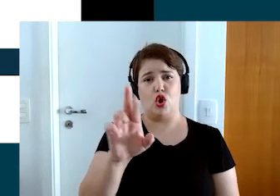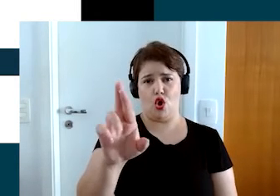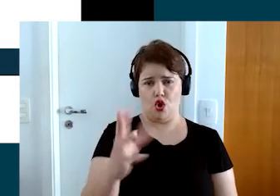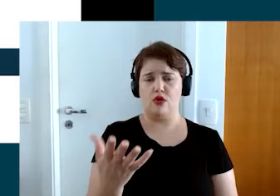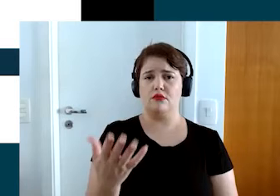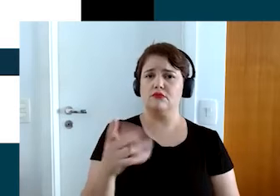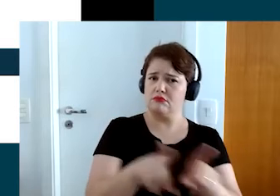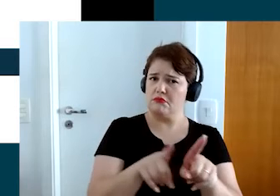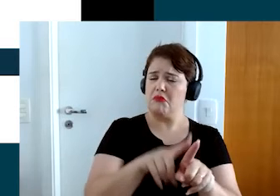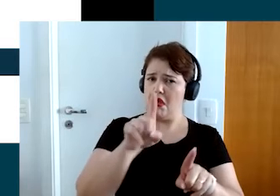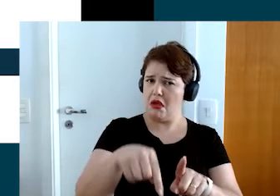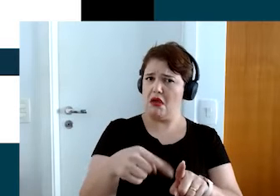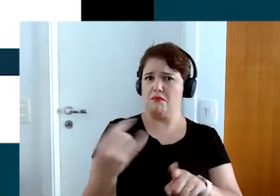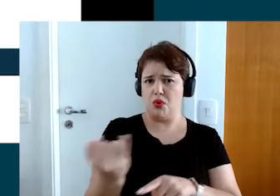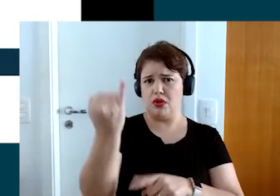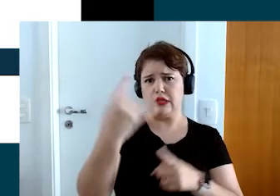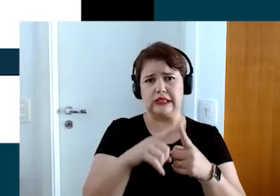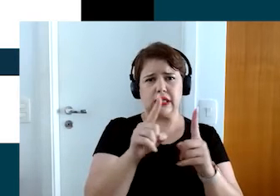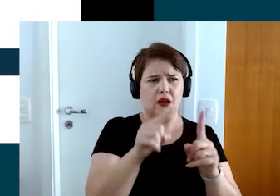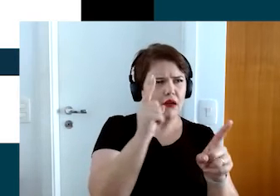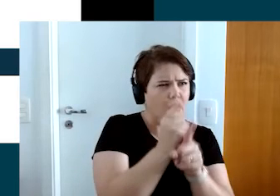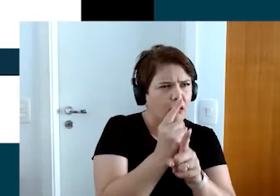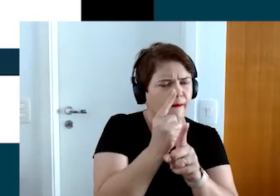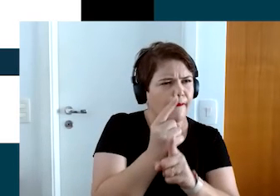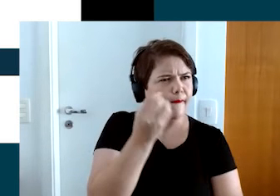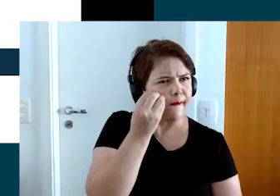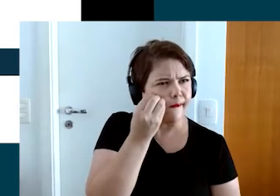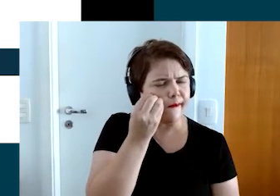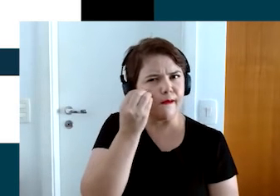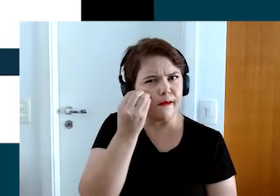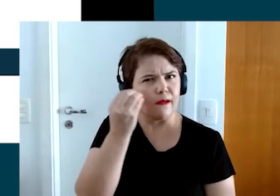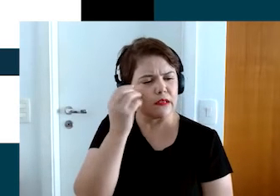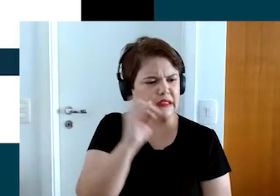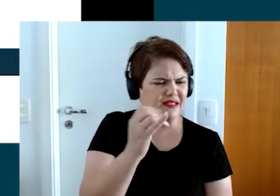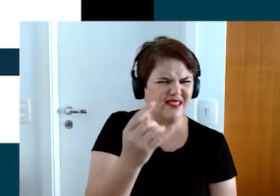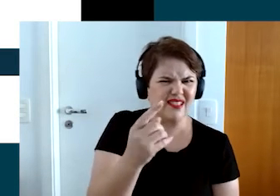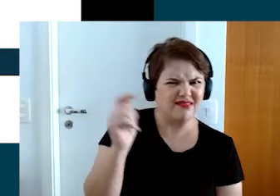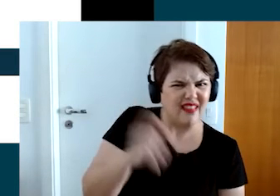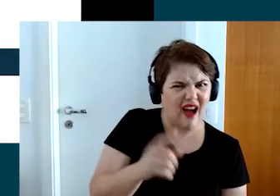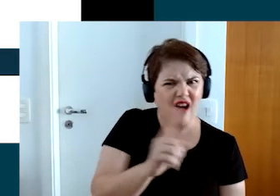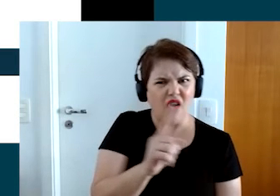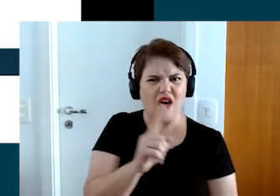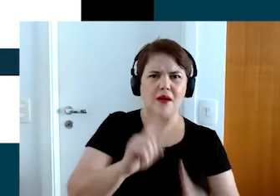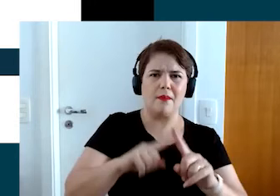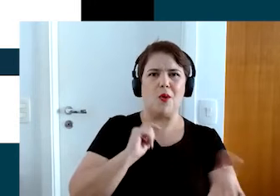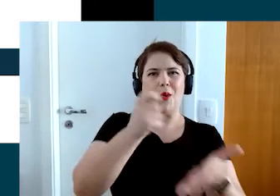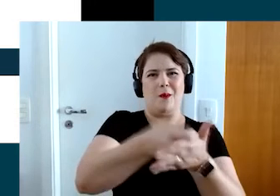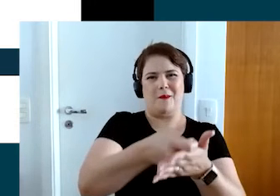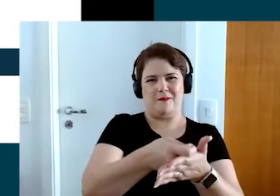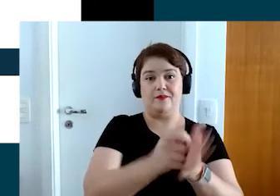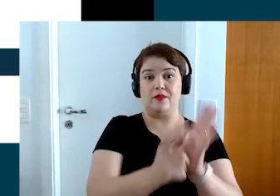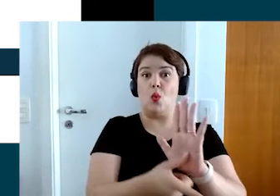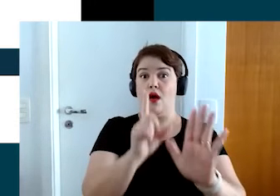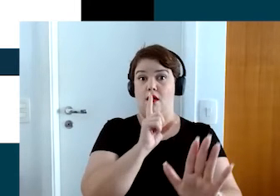né? Onde, por exemplo, eu tenho um checkout e eu quero entender se vale a pena eu colocar o Pix como meio de pagamento. Então, antes de